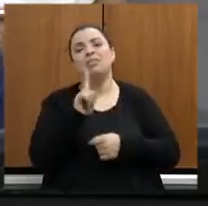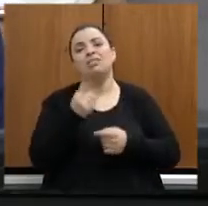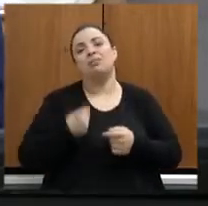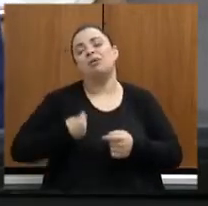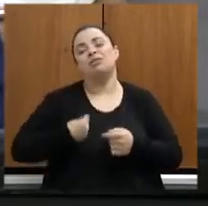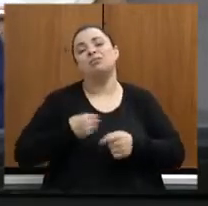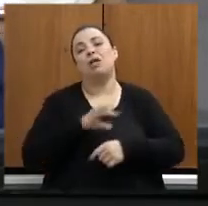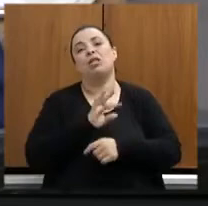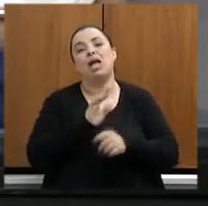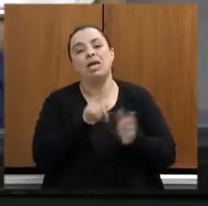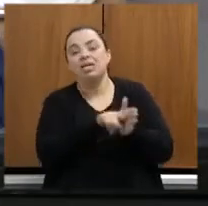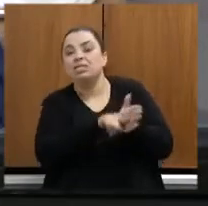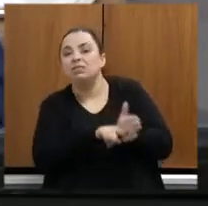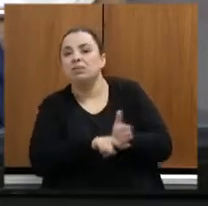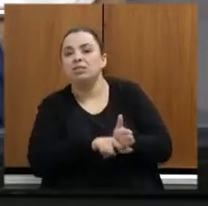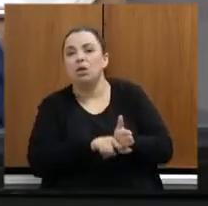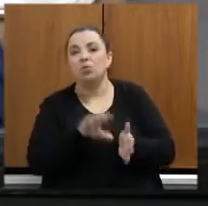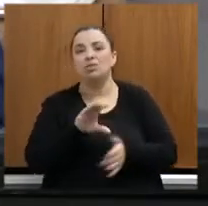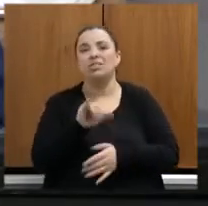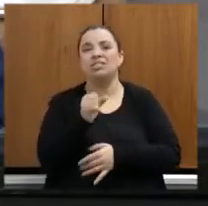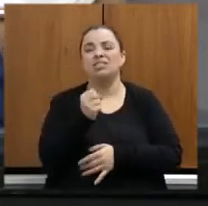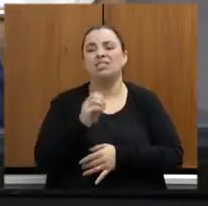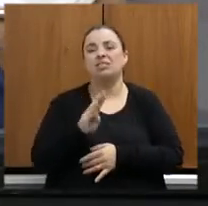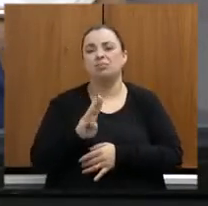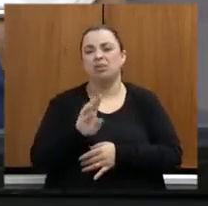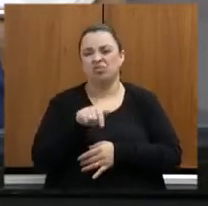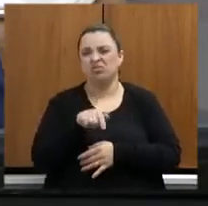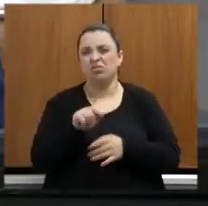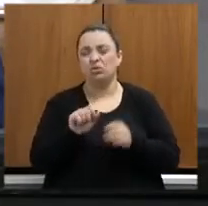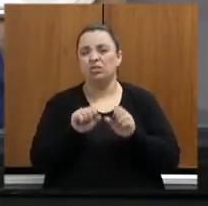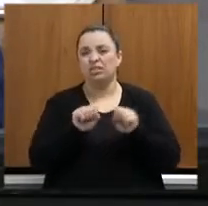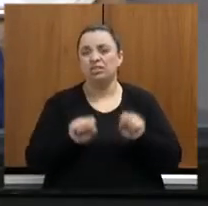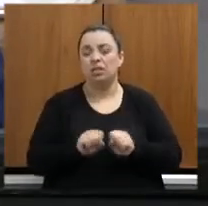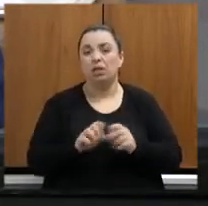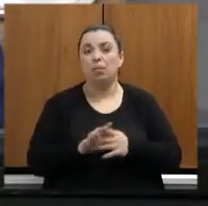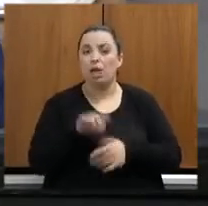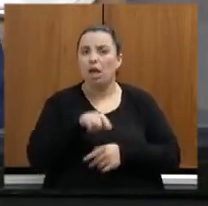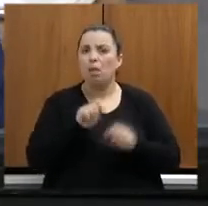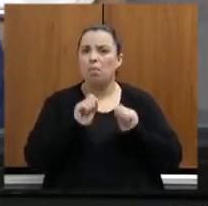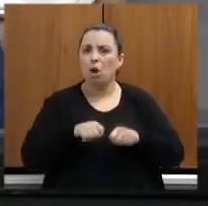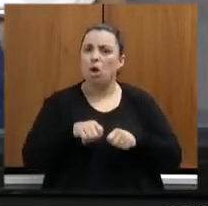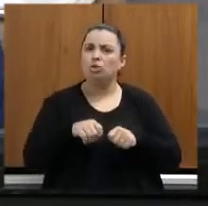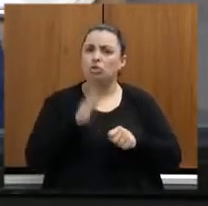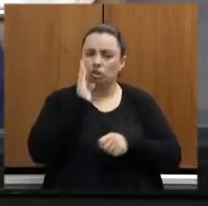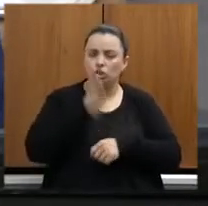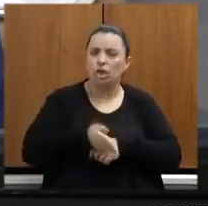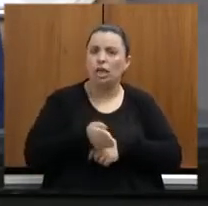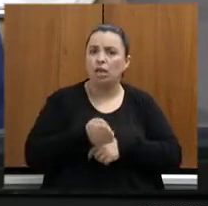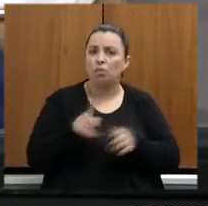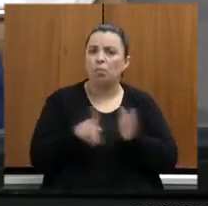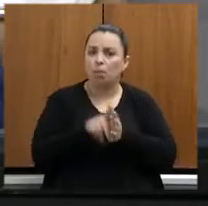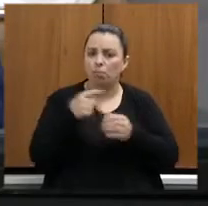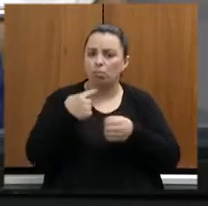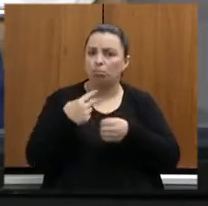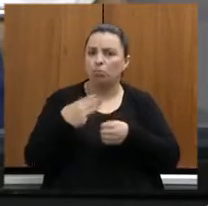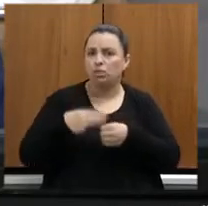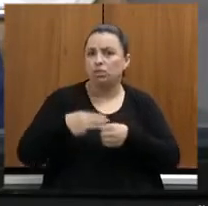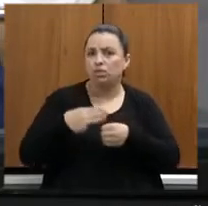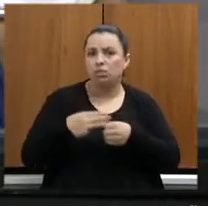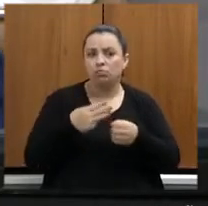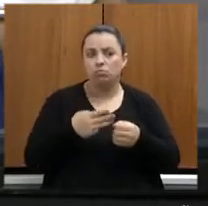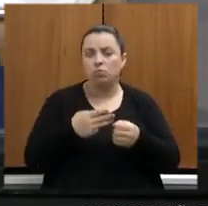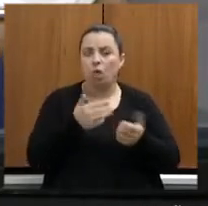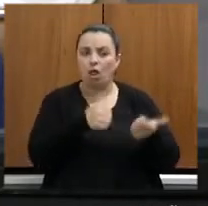eles podem ser já chancelados diretamente pelo município e pelo que me consta quem vai inclusive